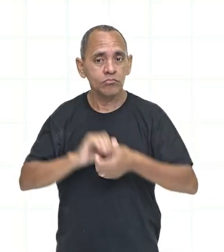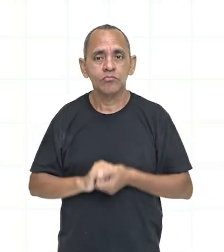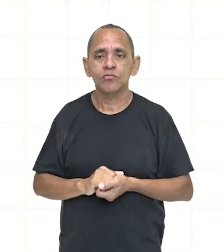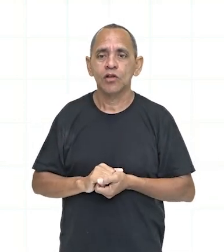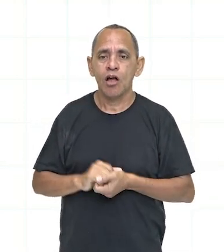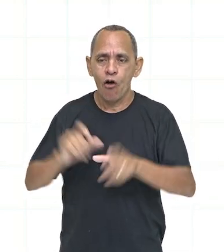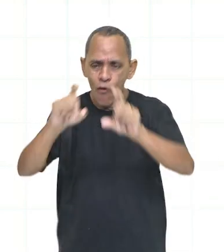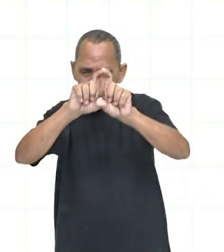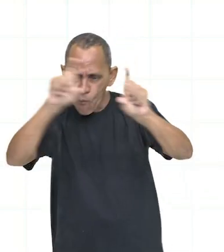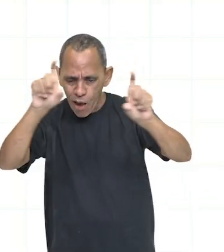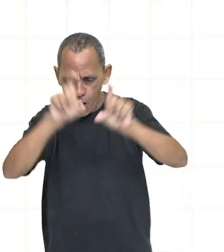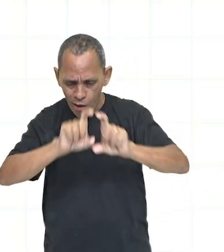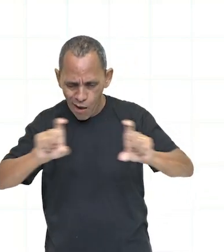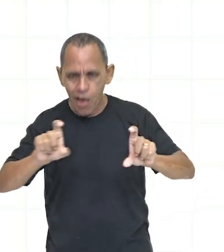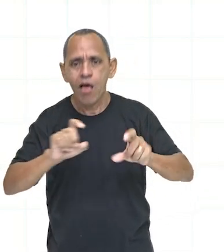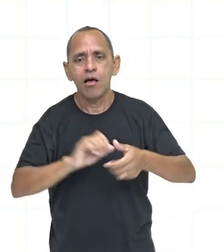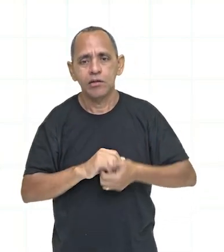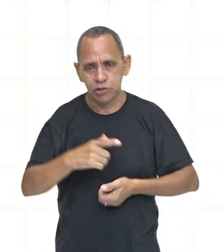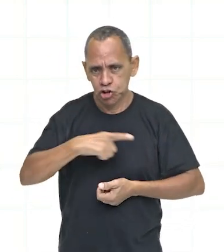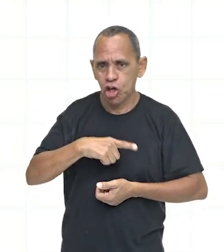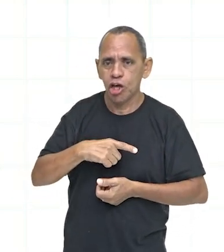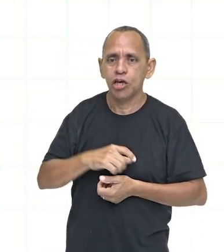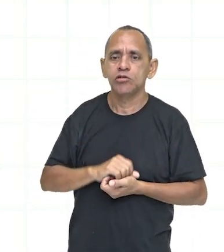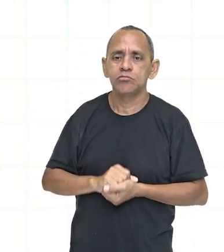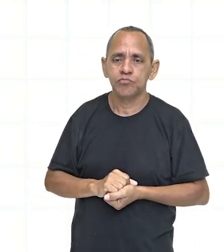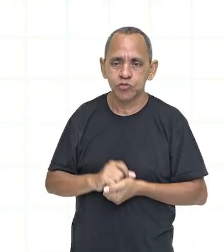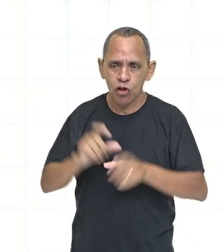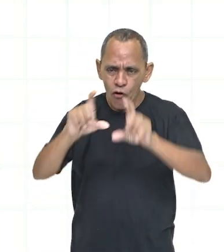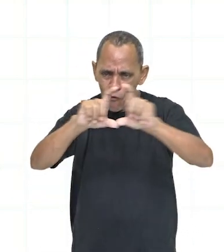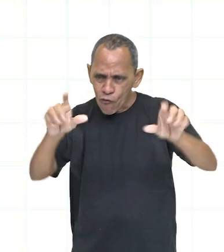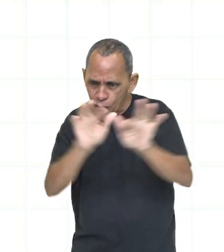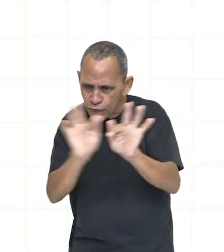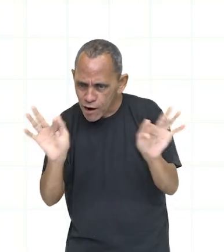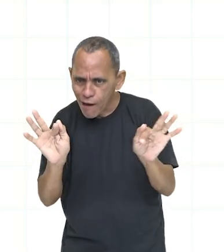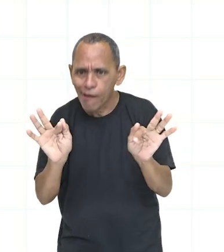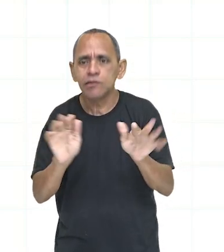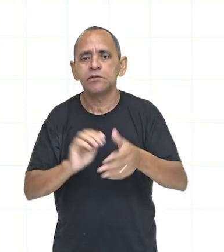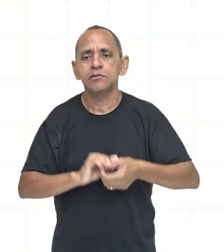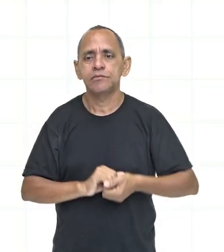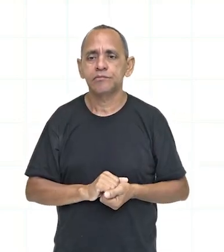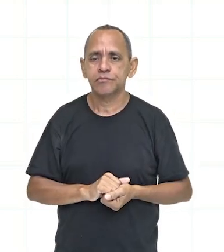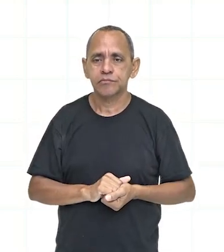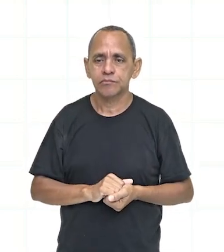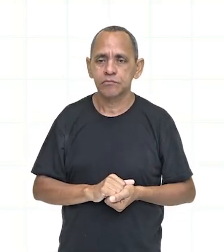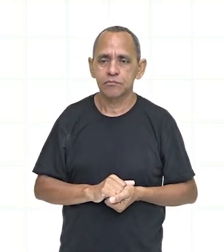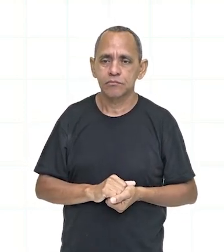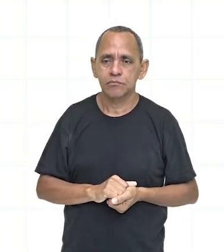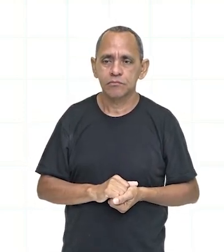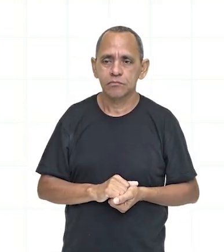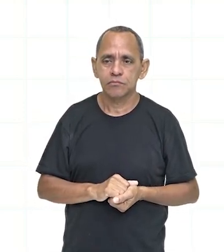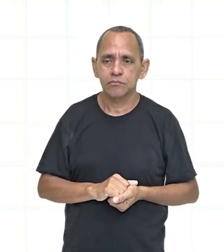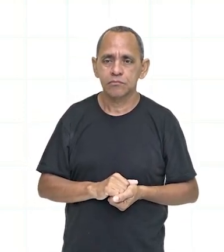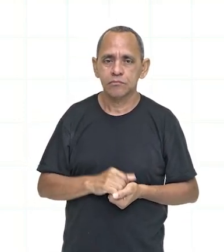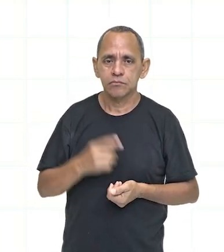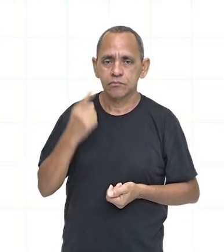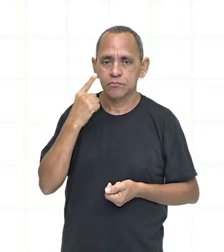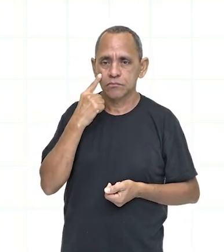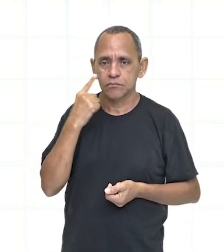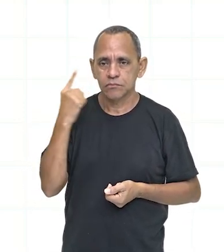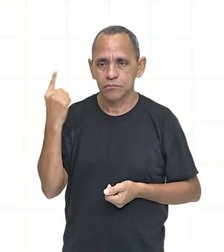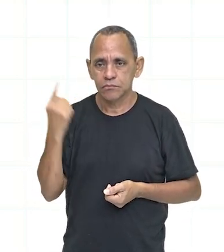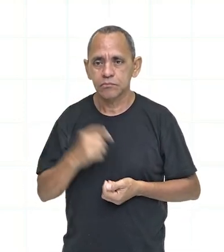ó. Aí eu tenho uma outra exatamente, vamos ver, aqui. Tem uma outra aqui, ó.